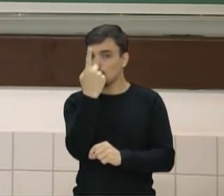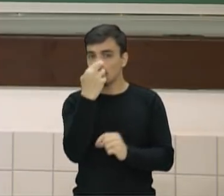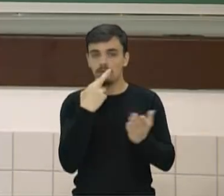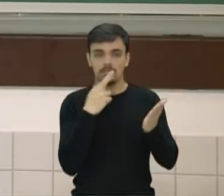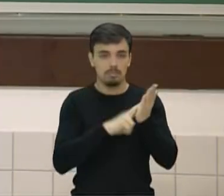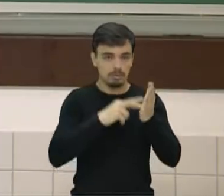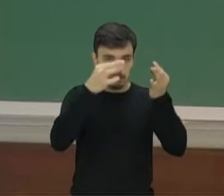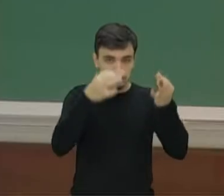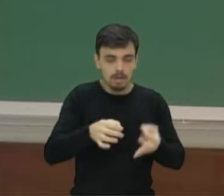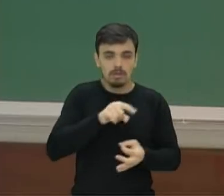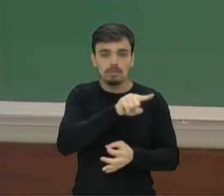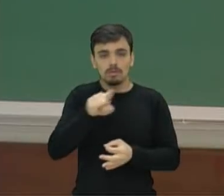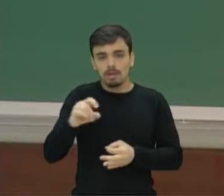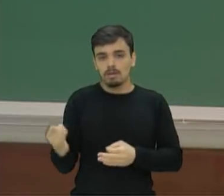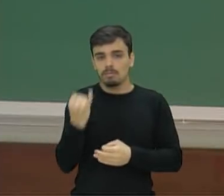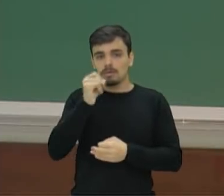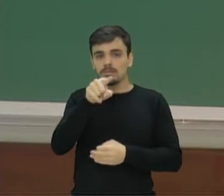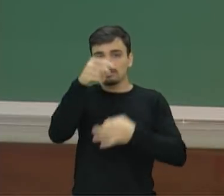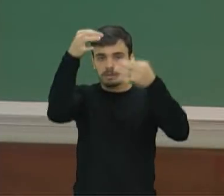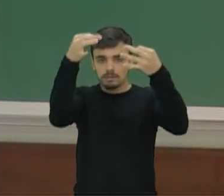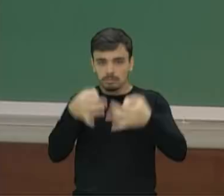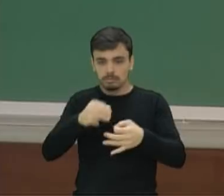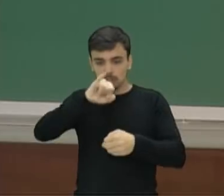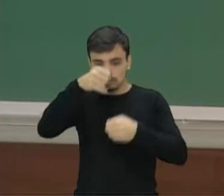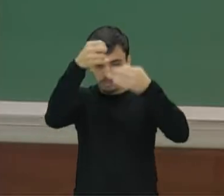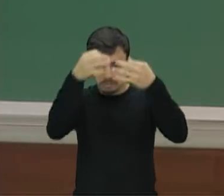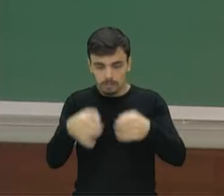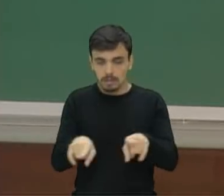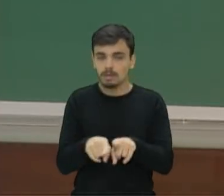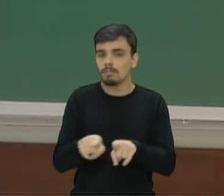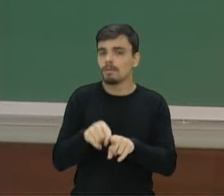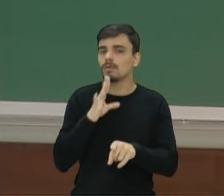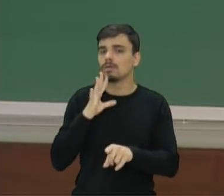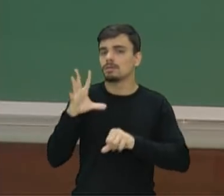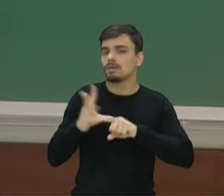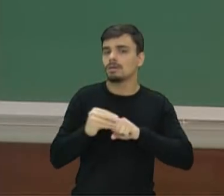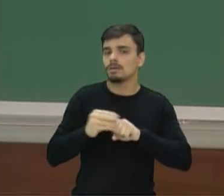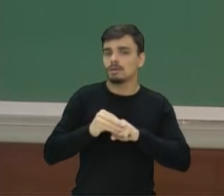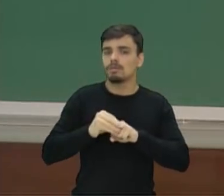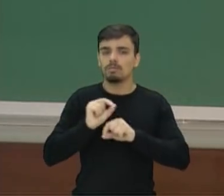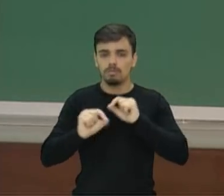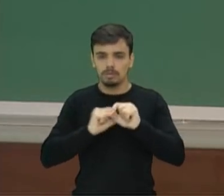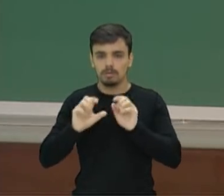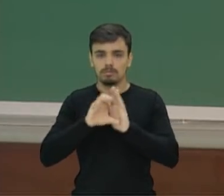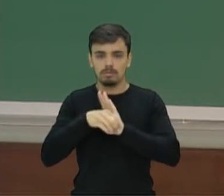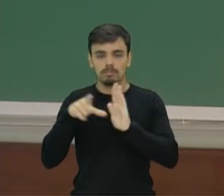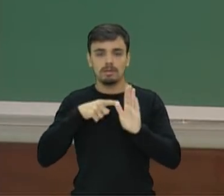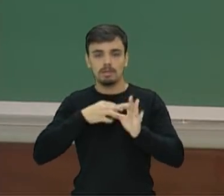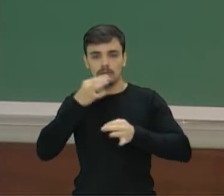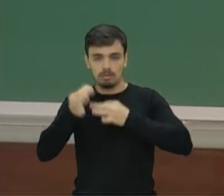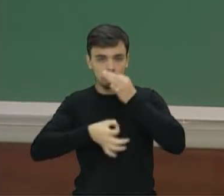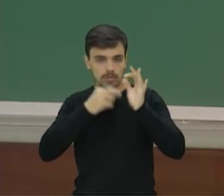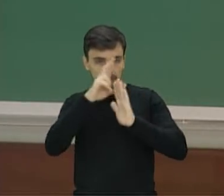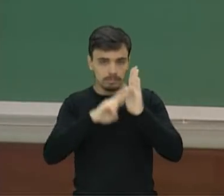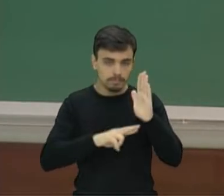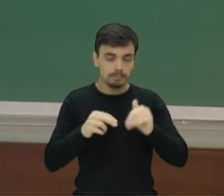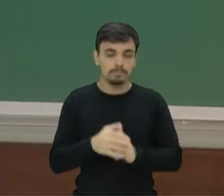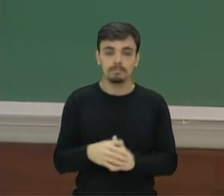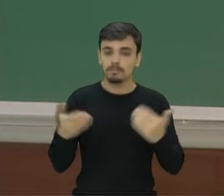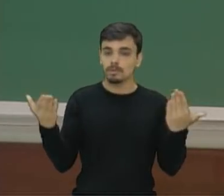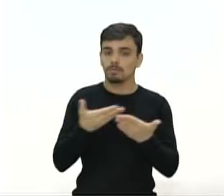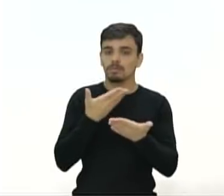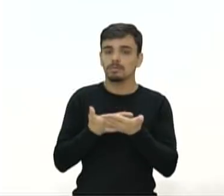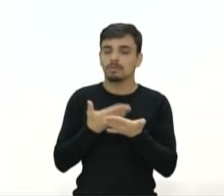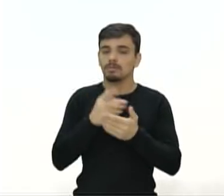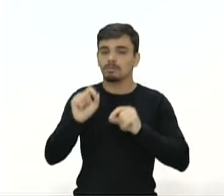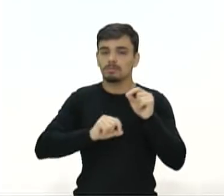correta, o importante é você saber justificar, você conhecer esses conceitos para você ter argumentos na sua redação. Na aula de hoje, vamos